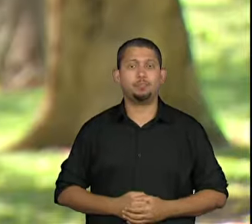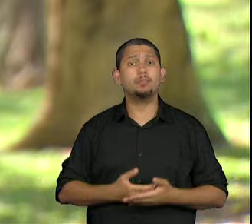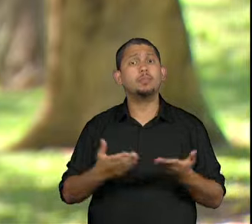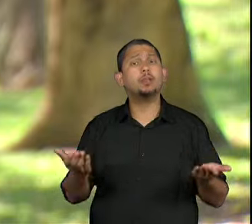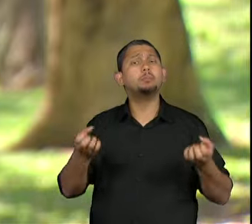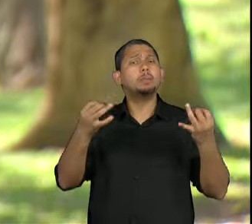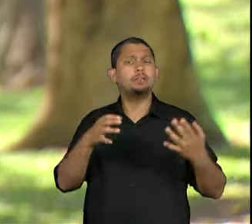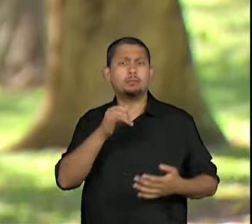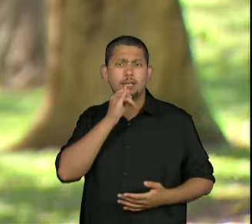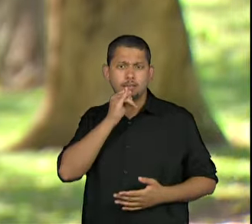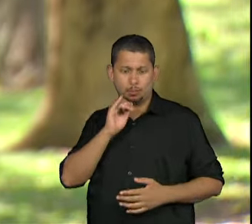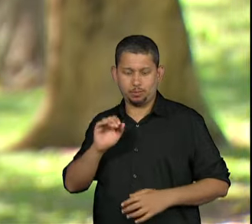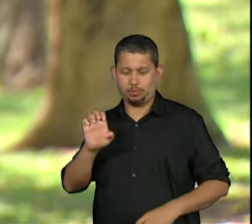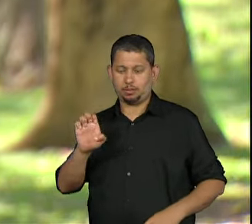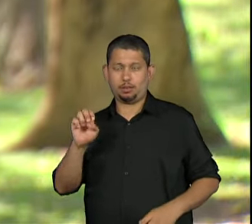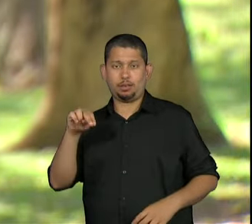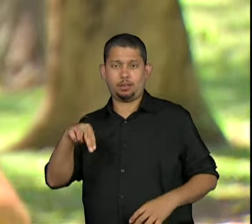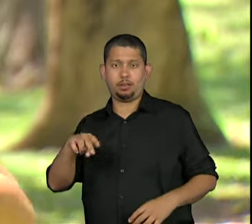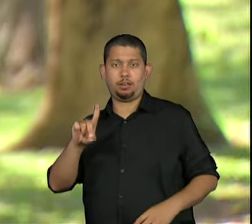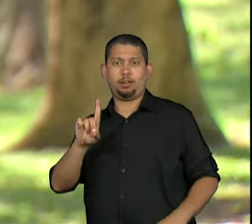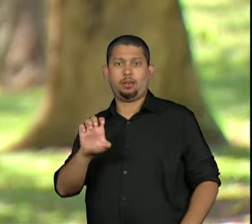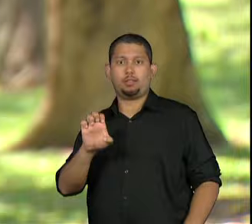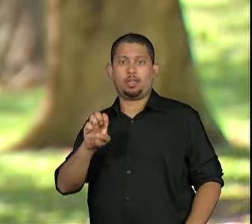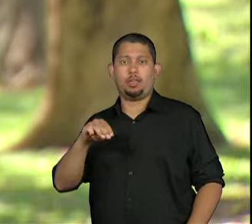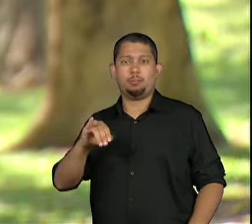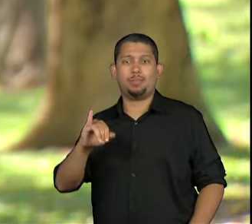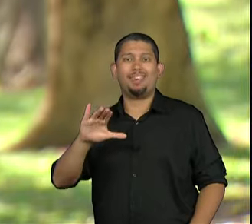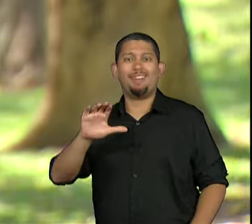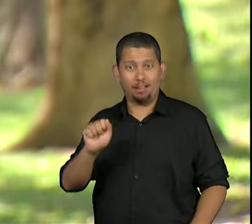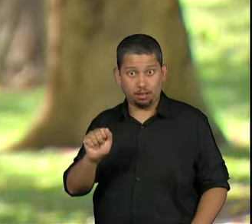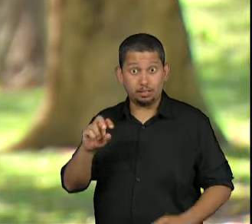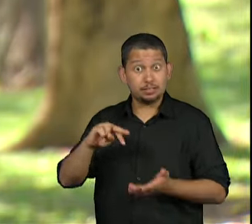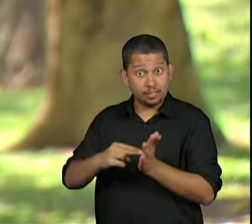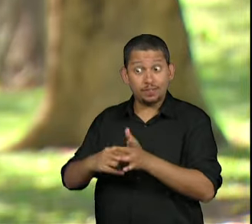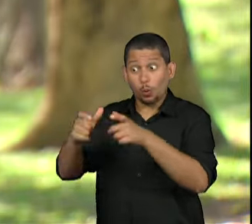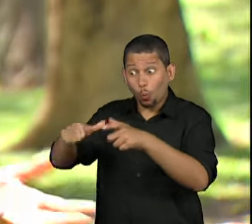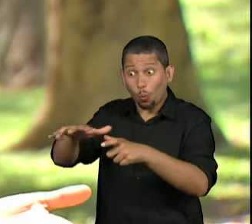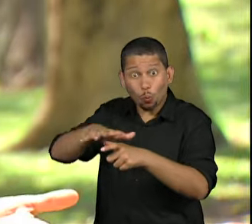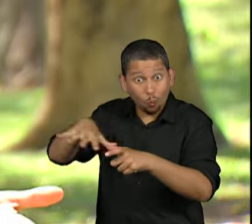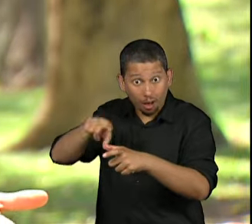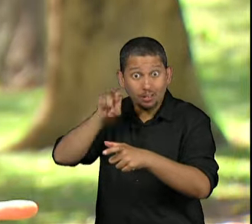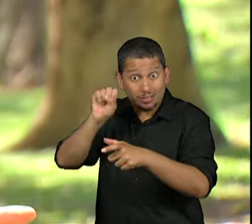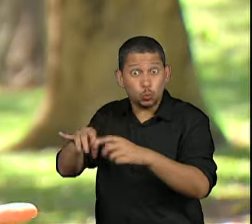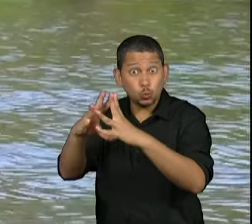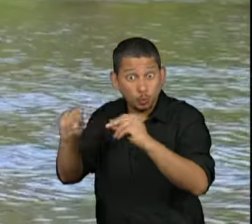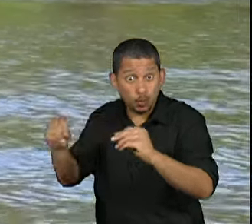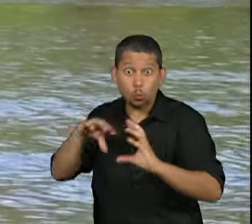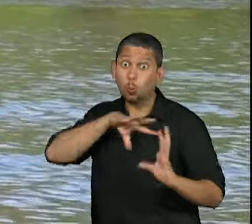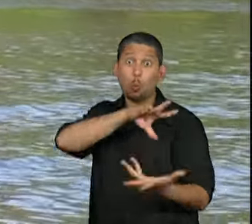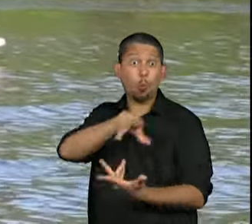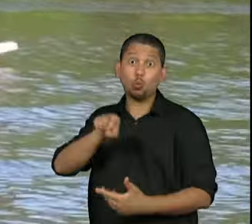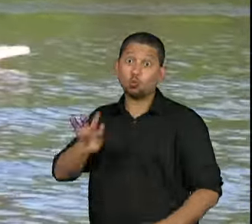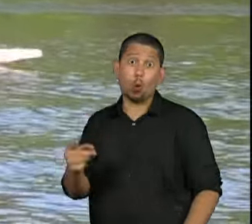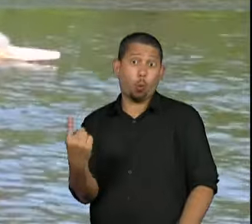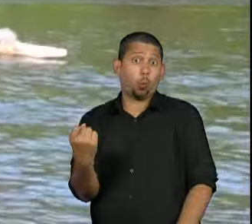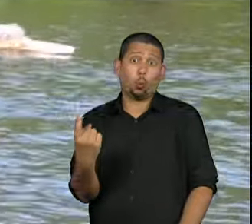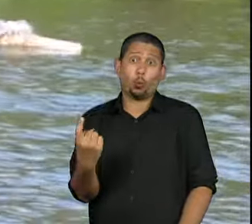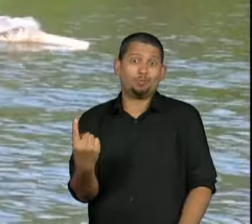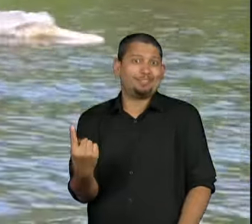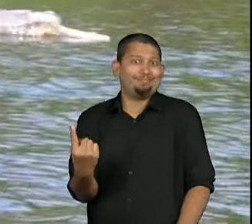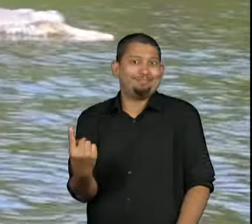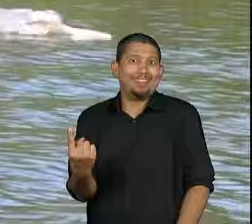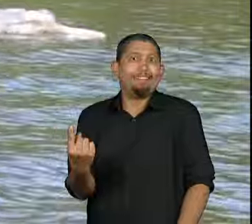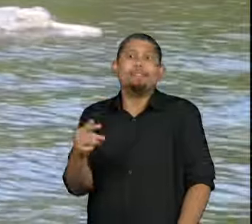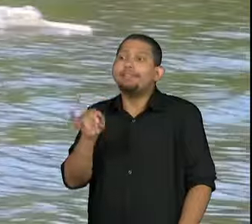uma espécie endêmica, significa que se essa espécie sumir no seu habitat, ela some no mundo inteiro. Não existe renascer